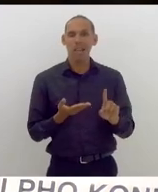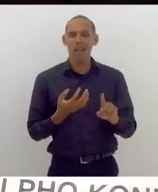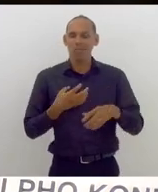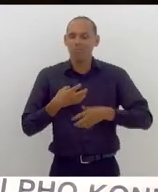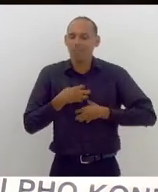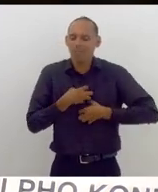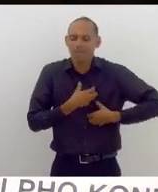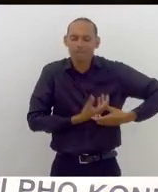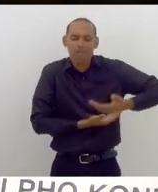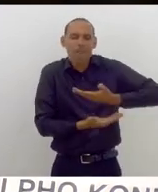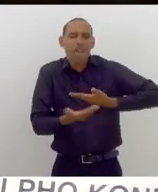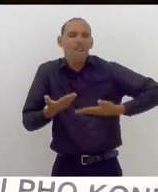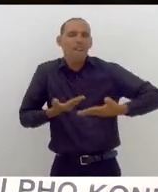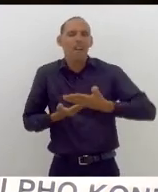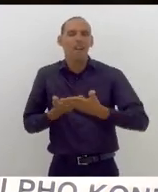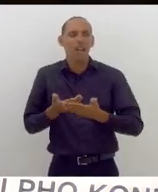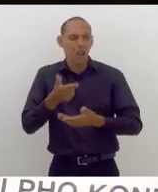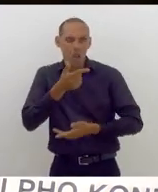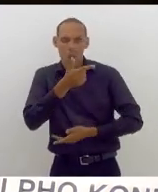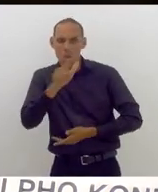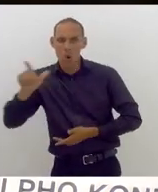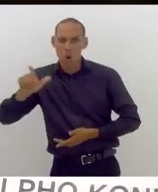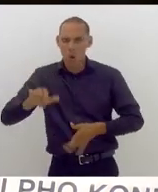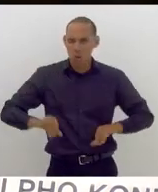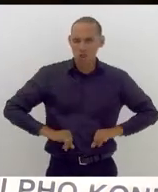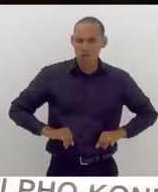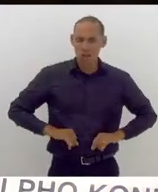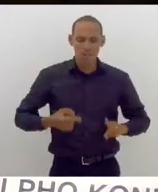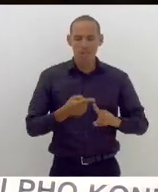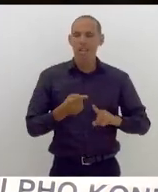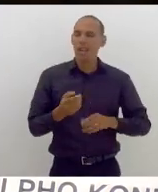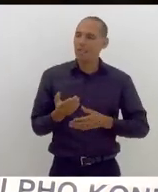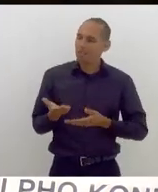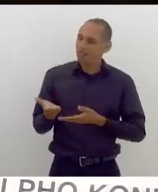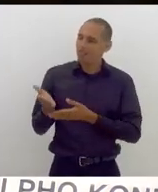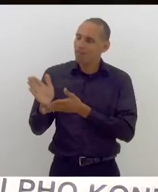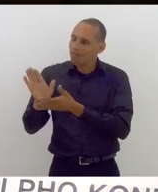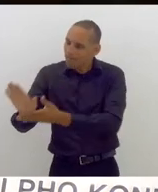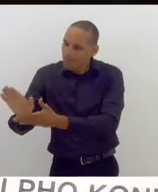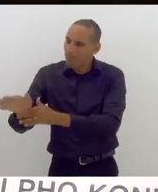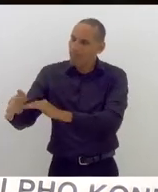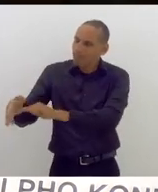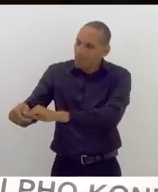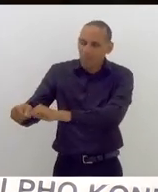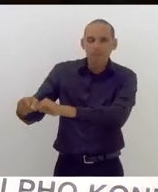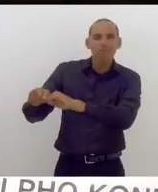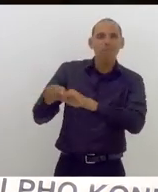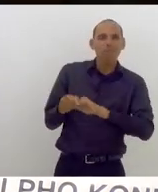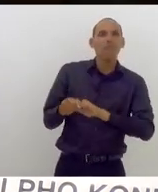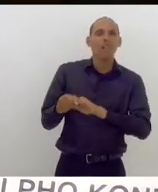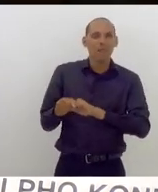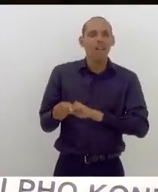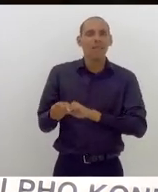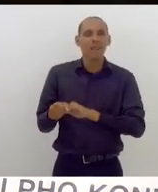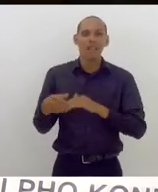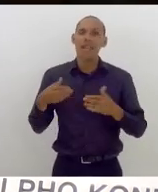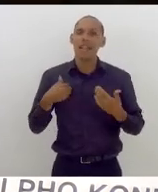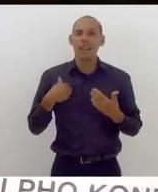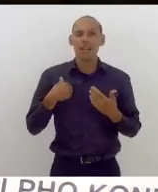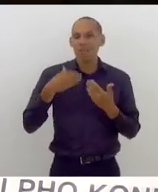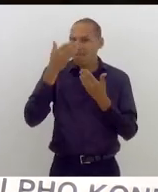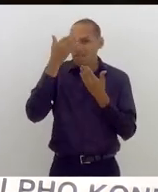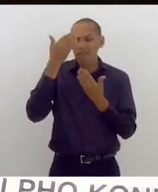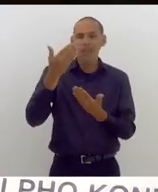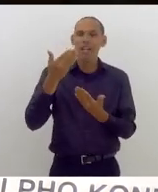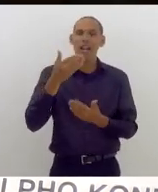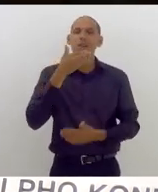solidário. Ninguém sofre sem que a mão dele não esteja por perto. Então, eu só posso atribuir e agradecer aqui aos